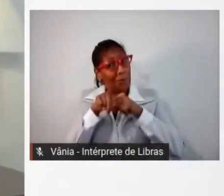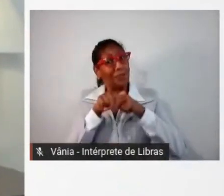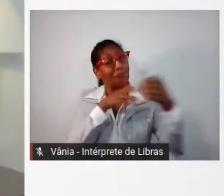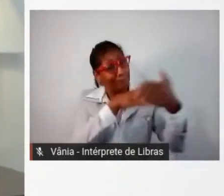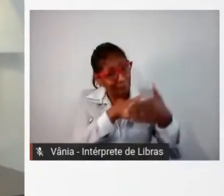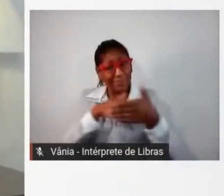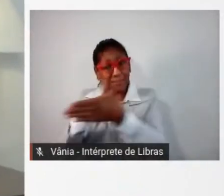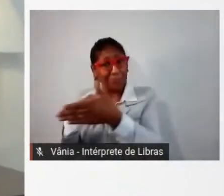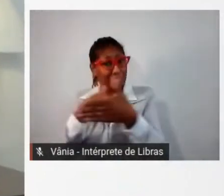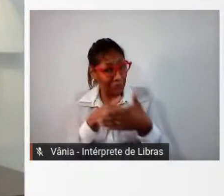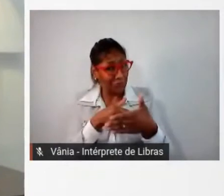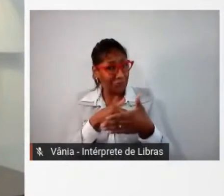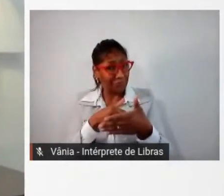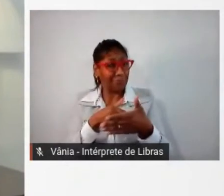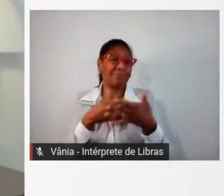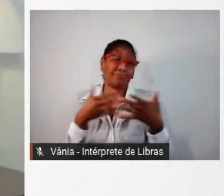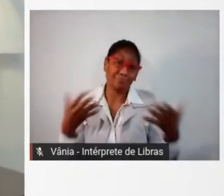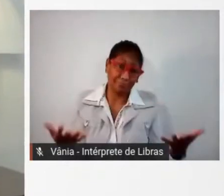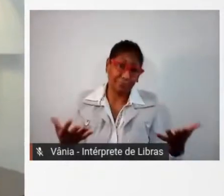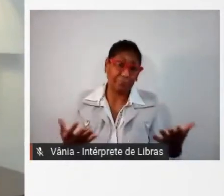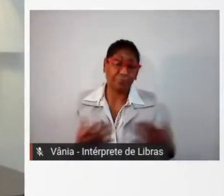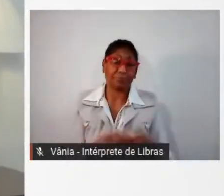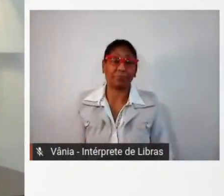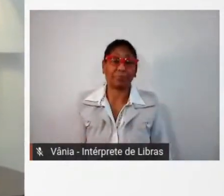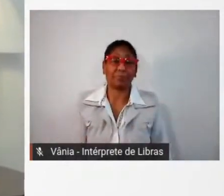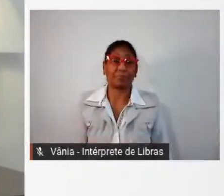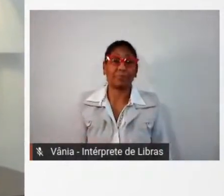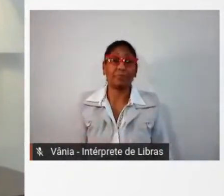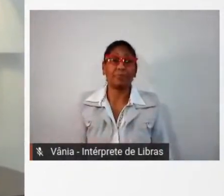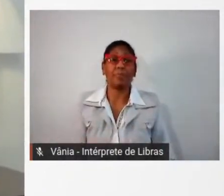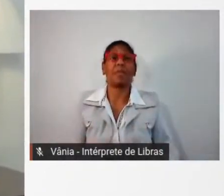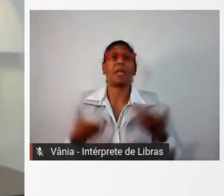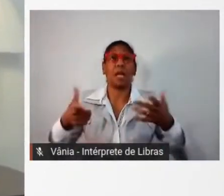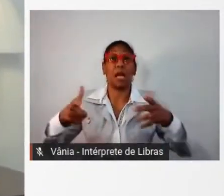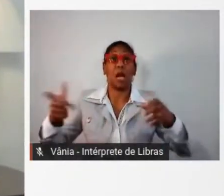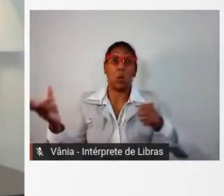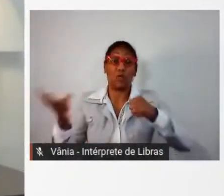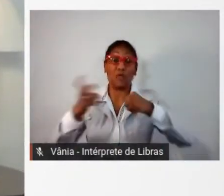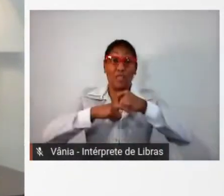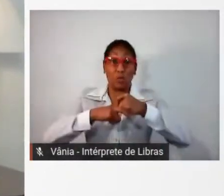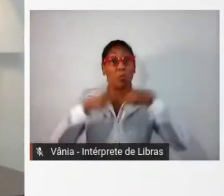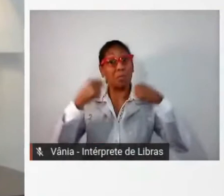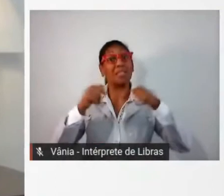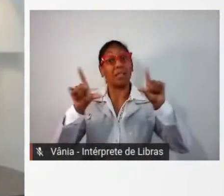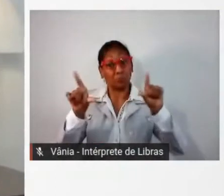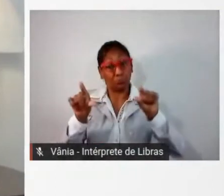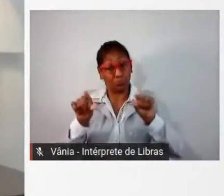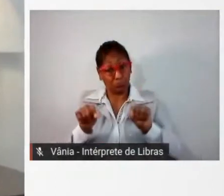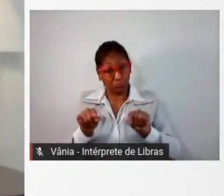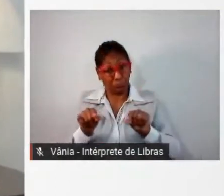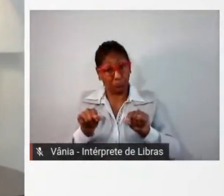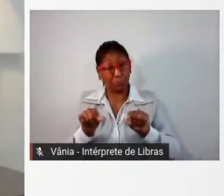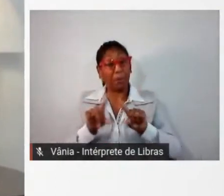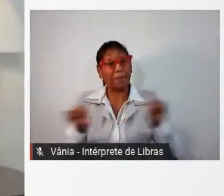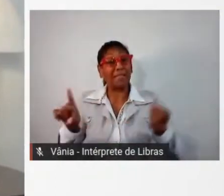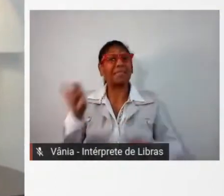apenas por conta da necessidade do vírus circular menos pelas restrições em si, mas até como fator de lembrança